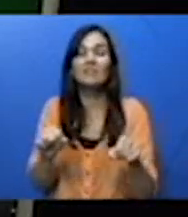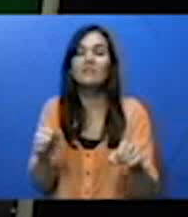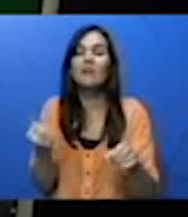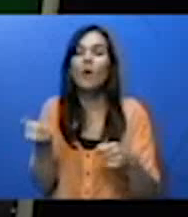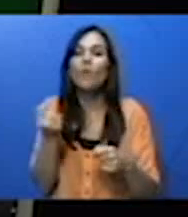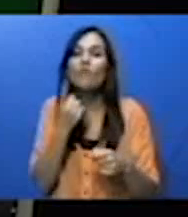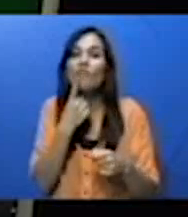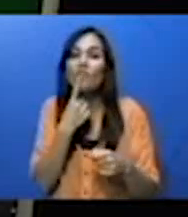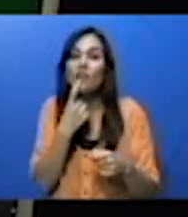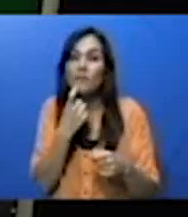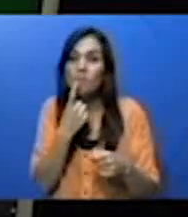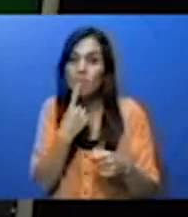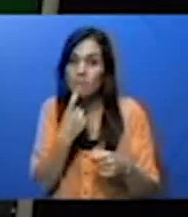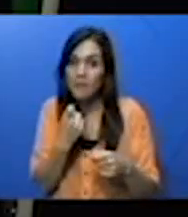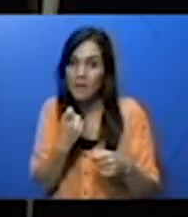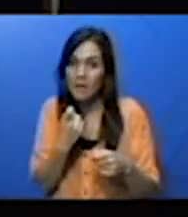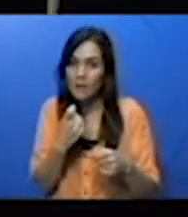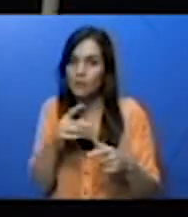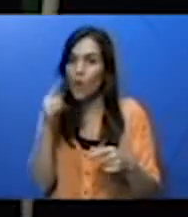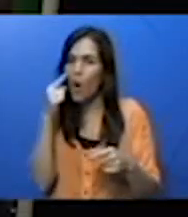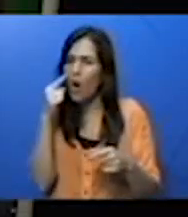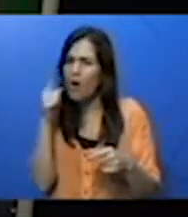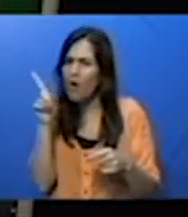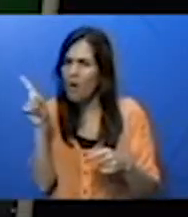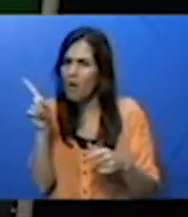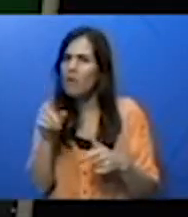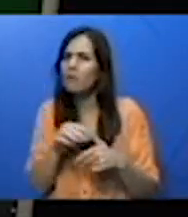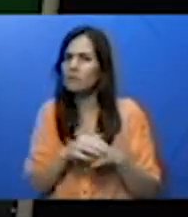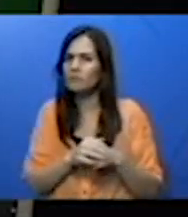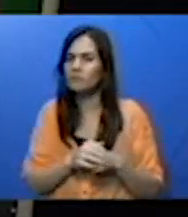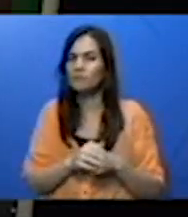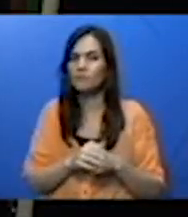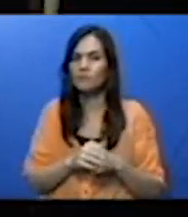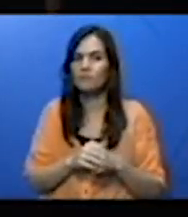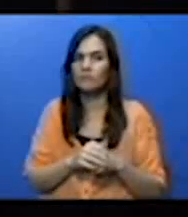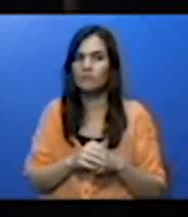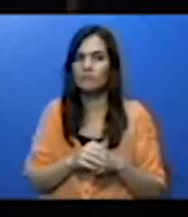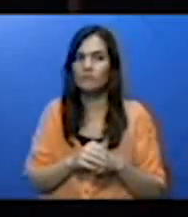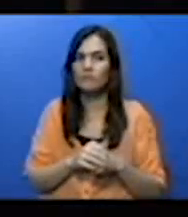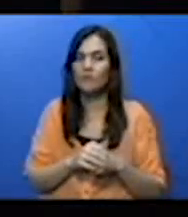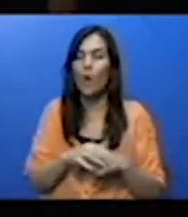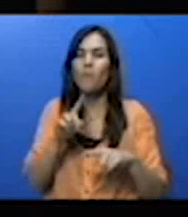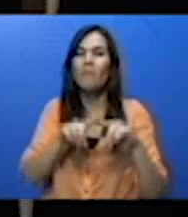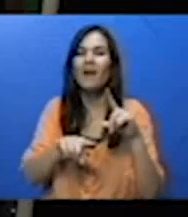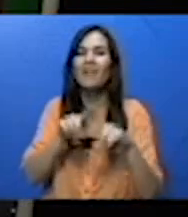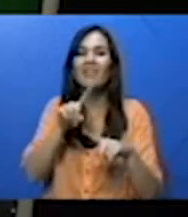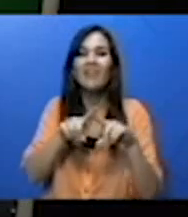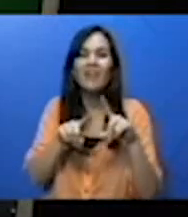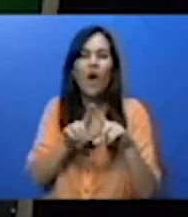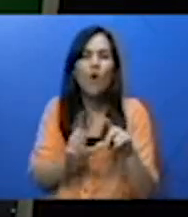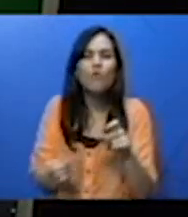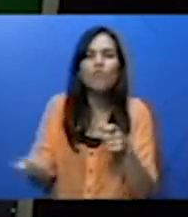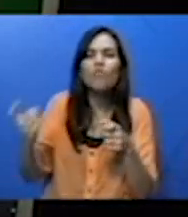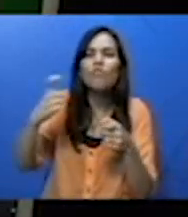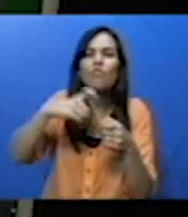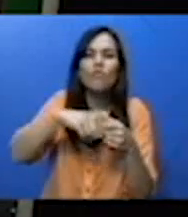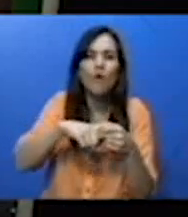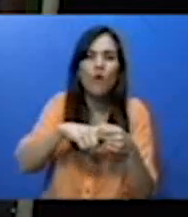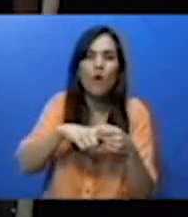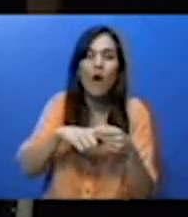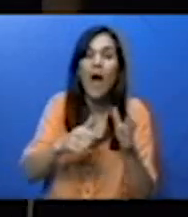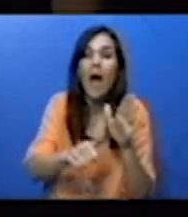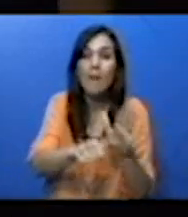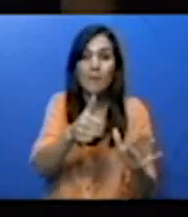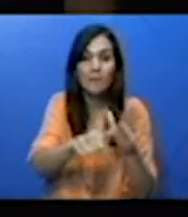estão em destaques, tá? Se vocês acompanharem aí na apostila de vocês, no material, volta lá para a primeira página